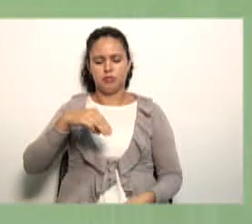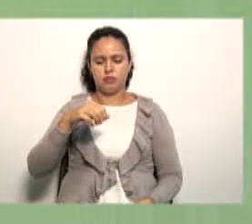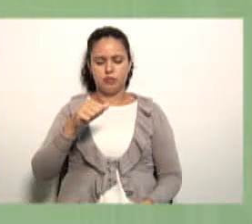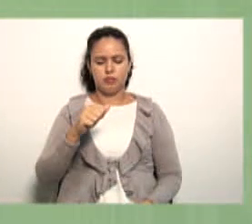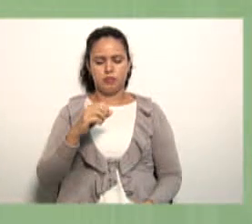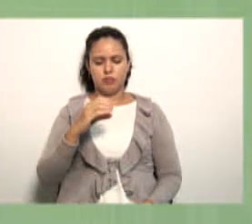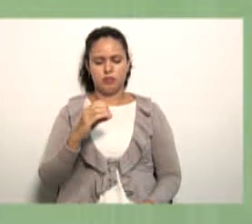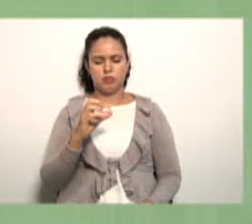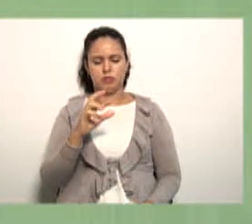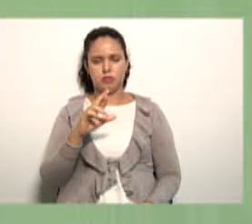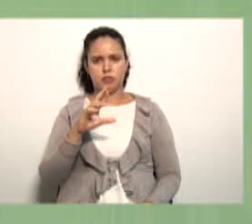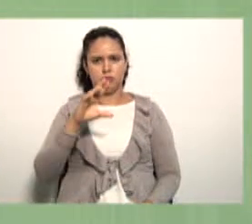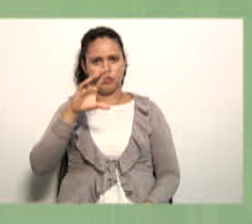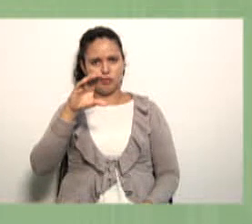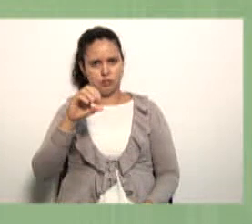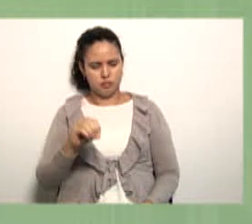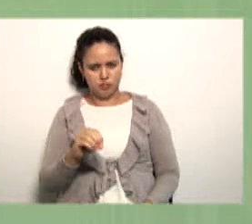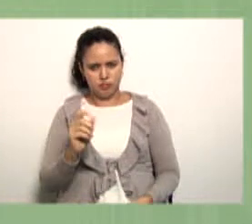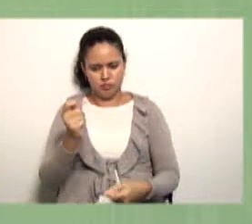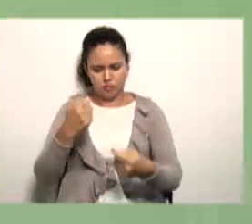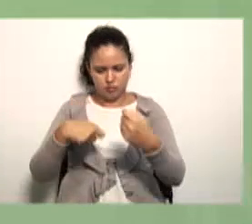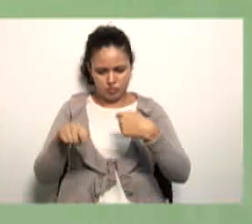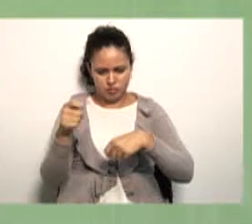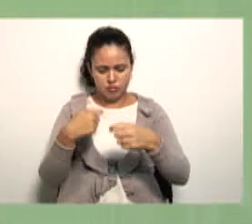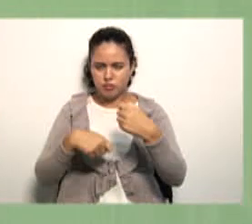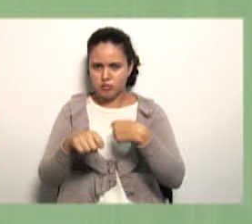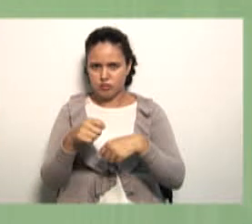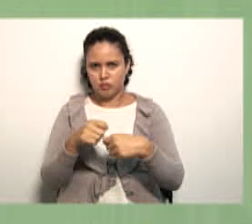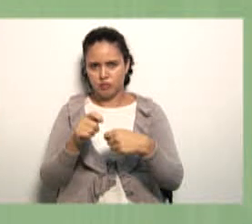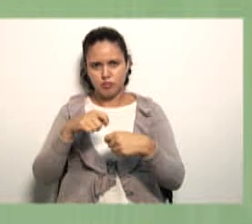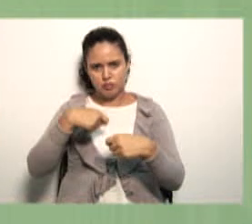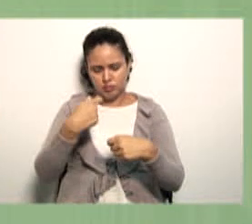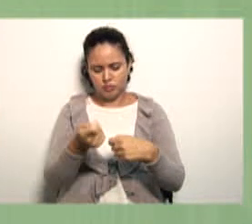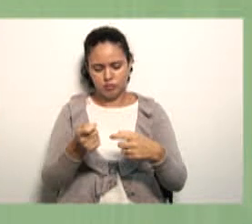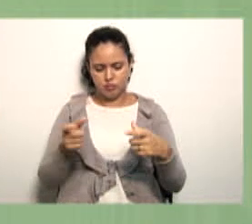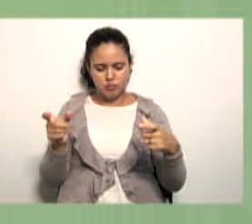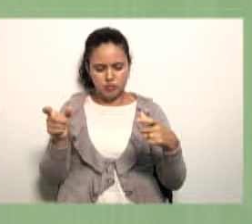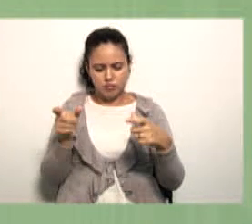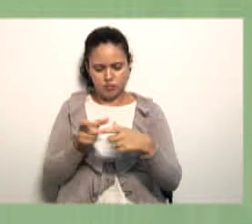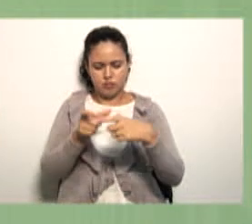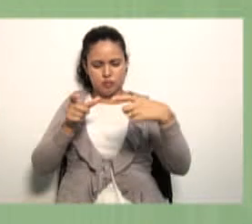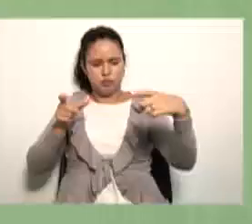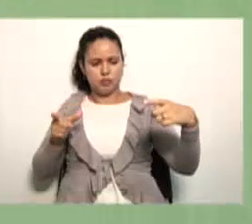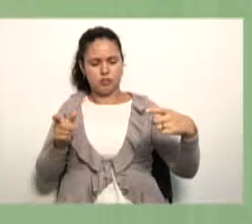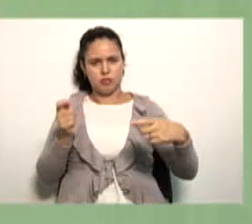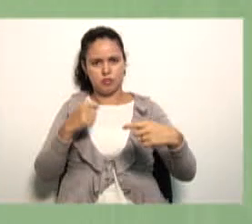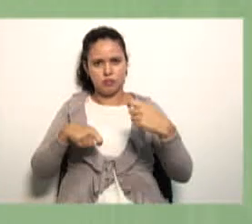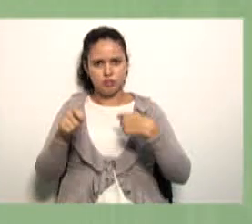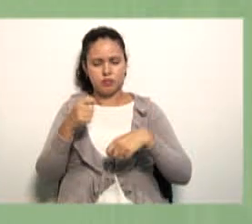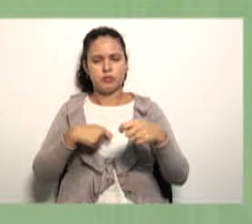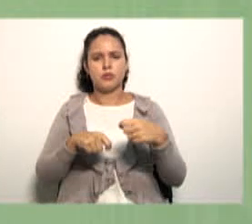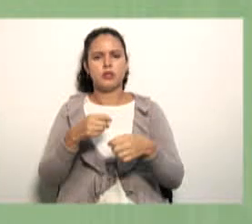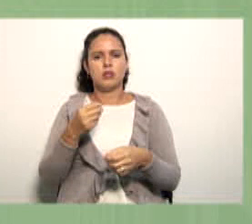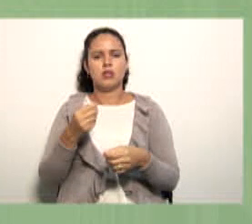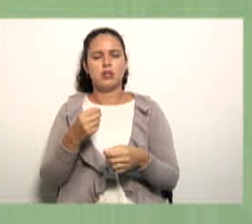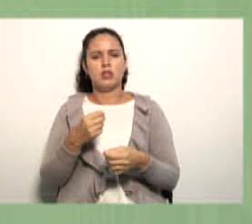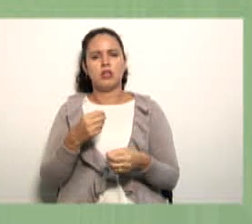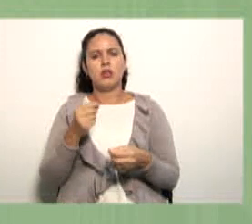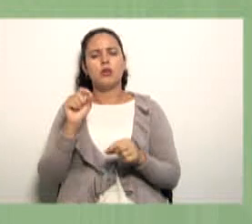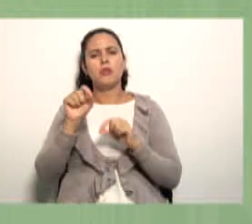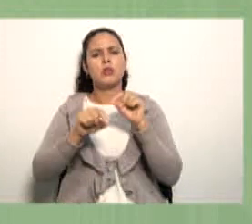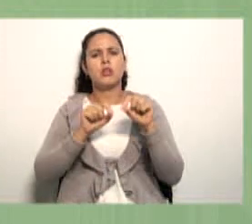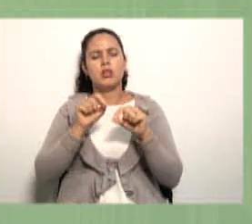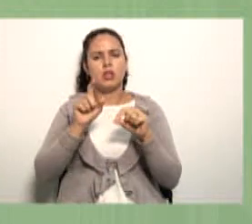de agregados, né? A gente chama também de agregados macroeconômicos. Esses agregados são